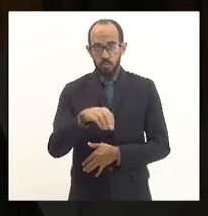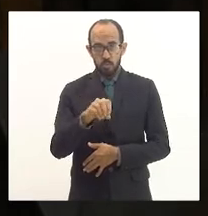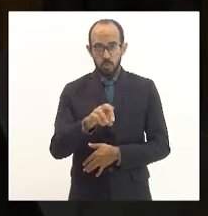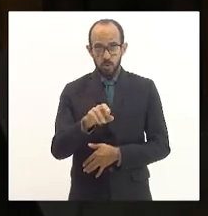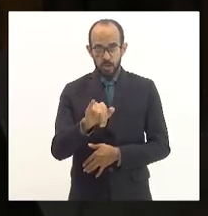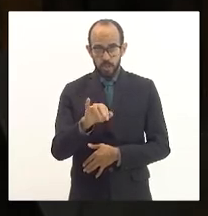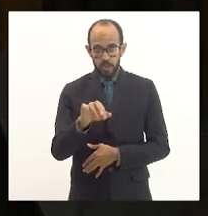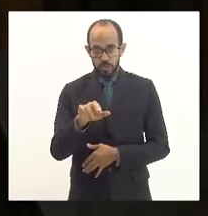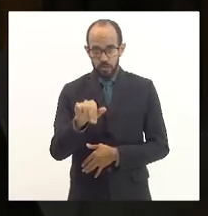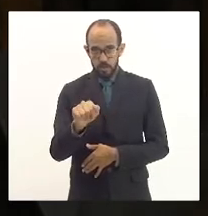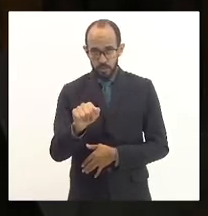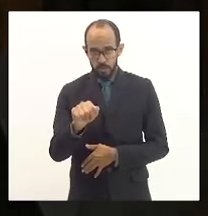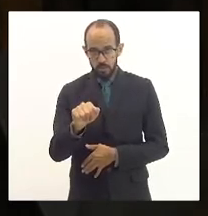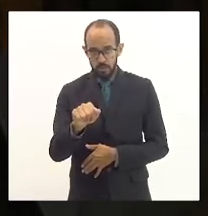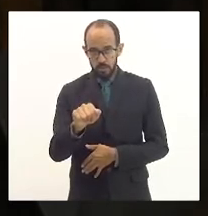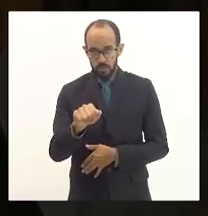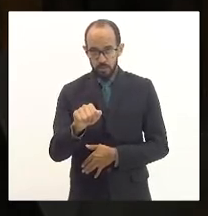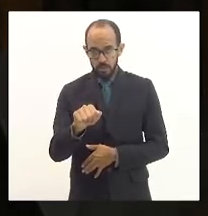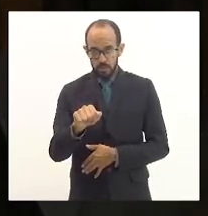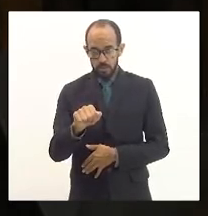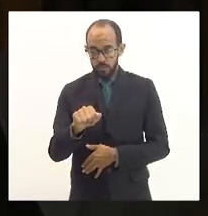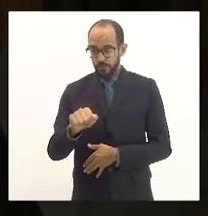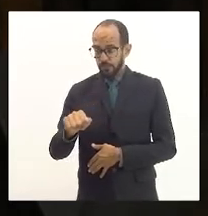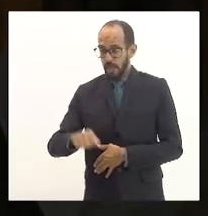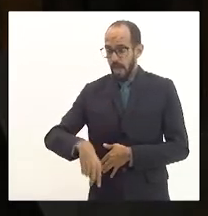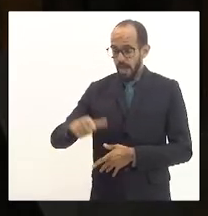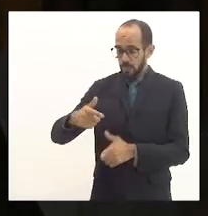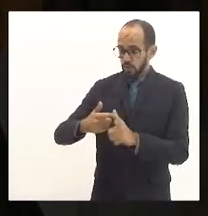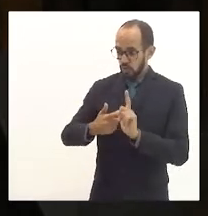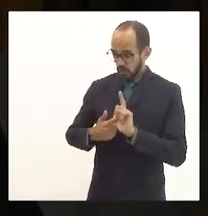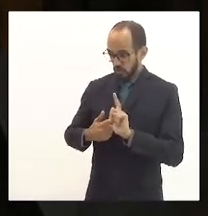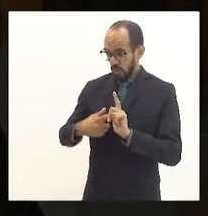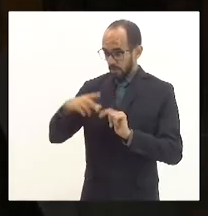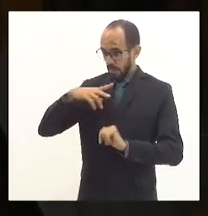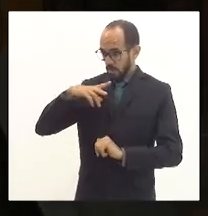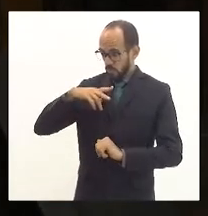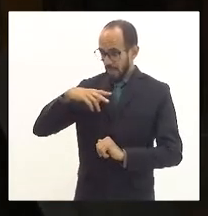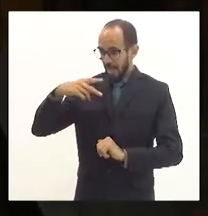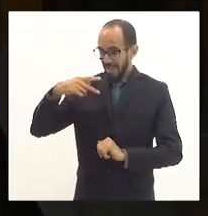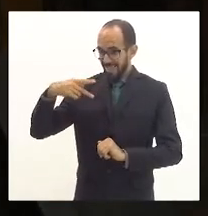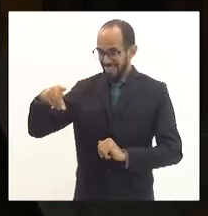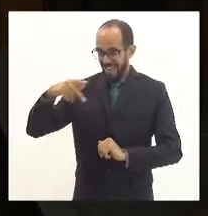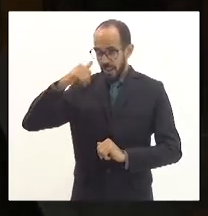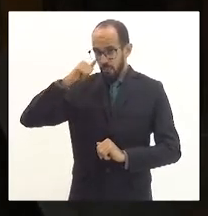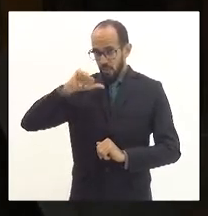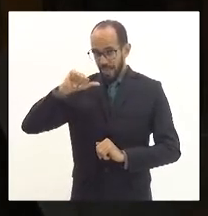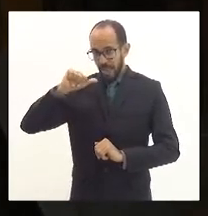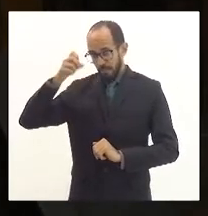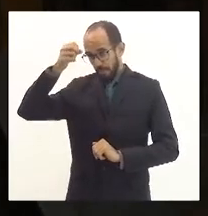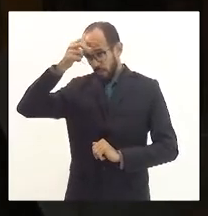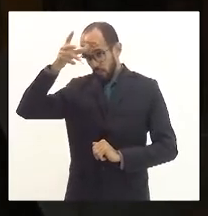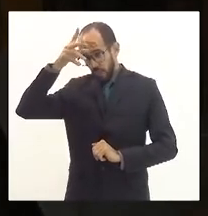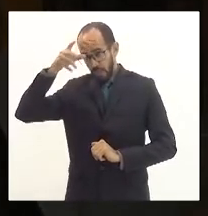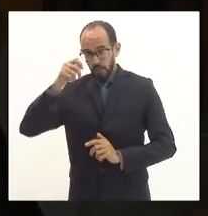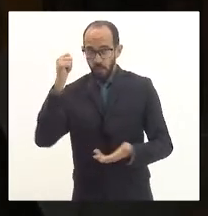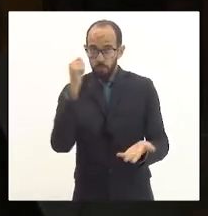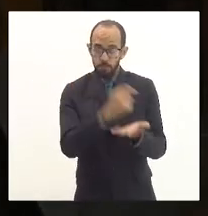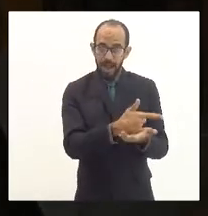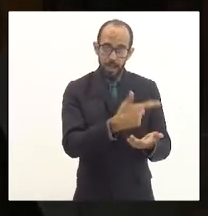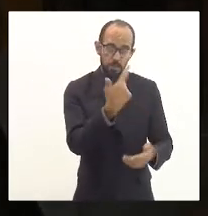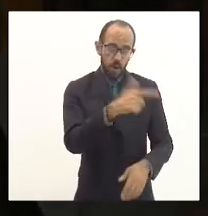mesmo Presidente a dívida pessoal da Prefeitura de Quissamã sendo pagas